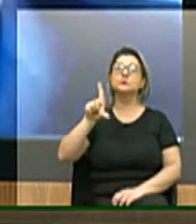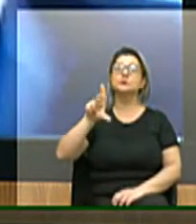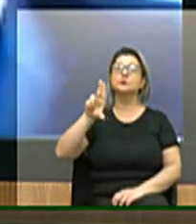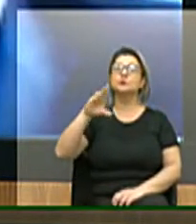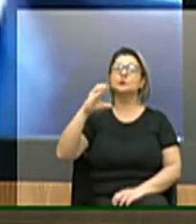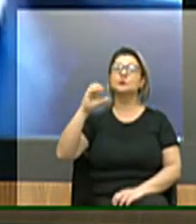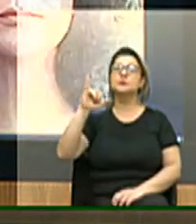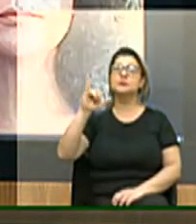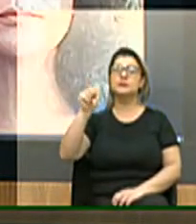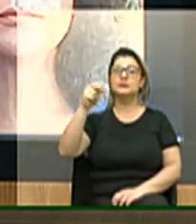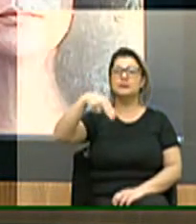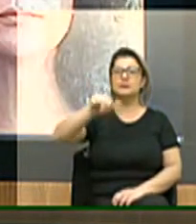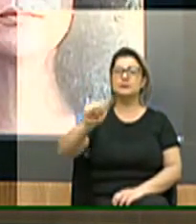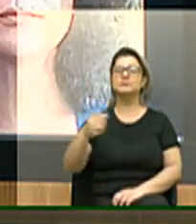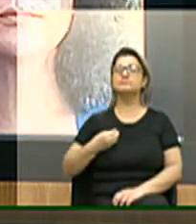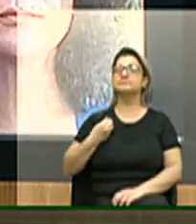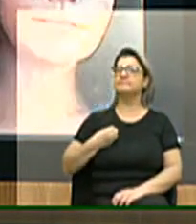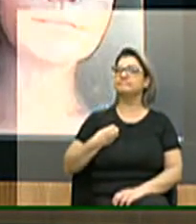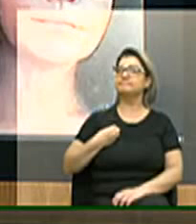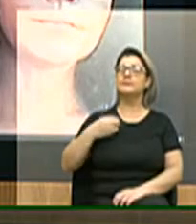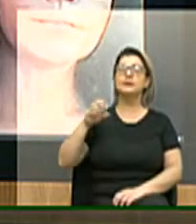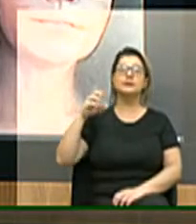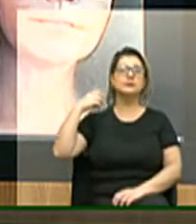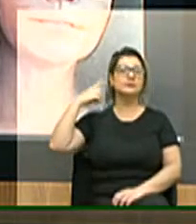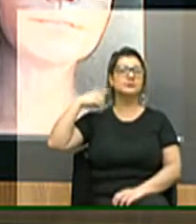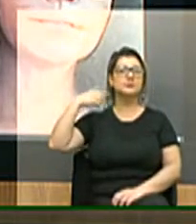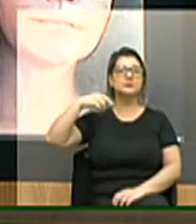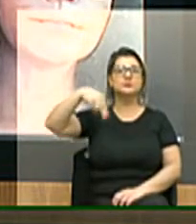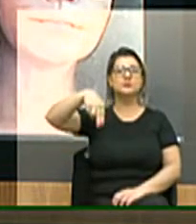Ok, deputado Nerio Carteiro.